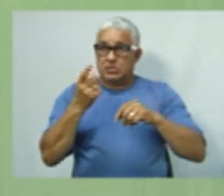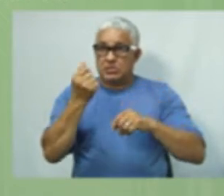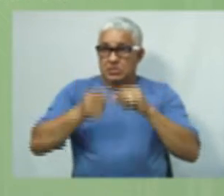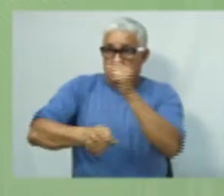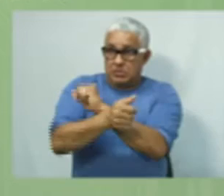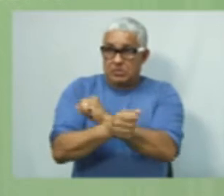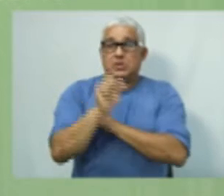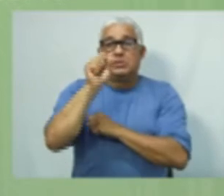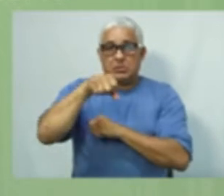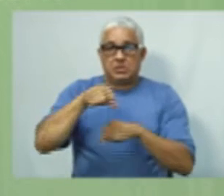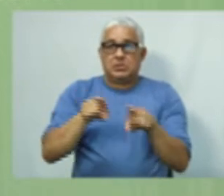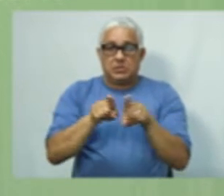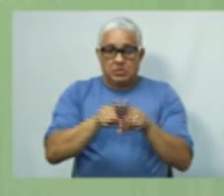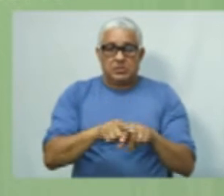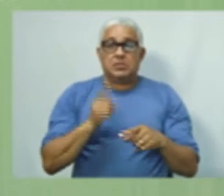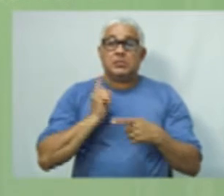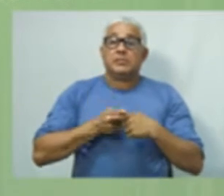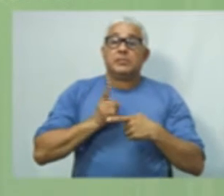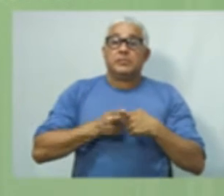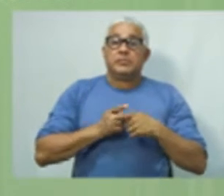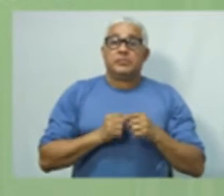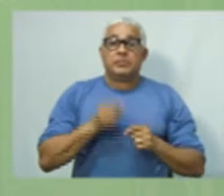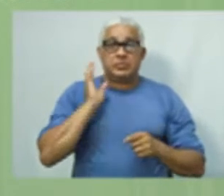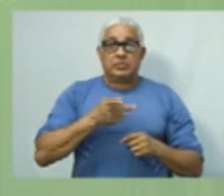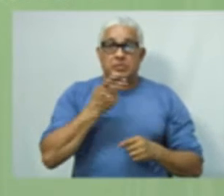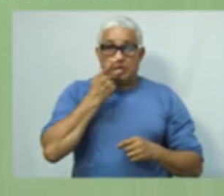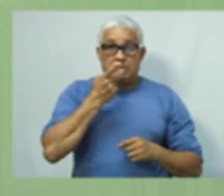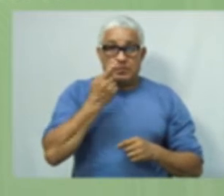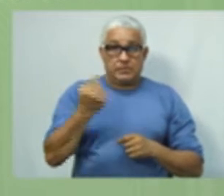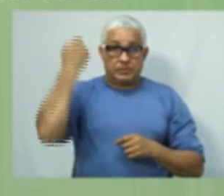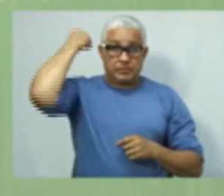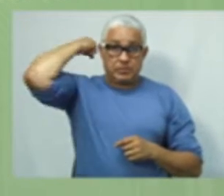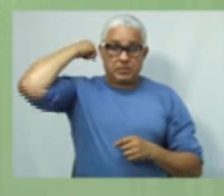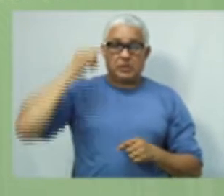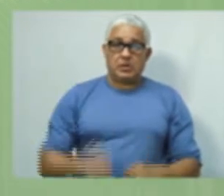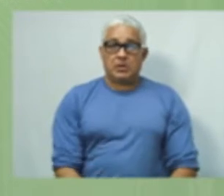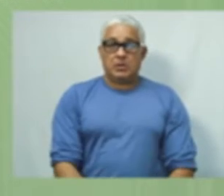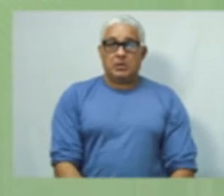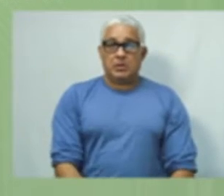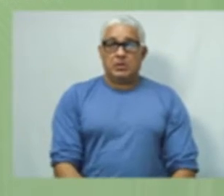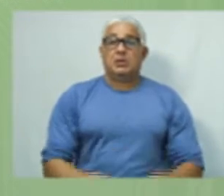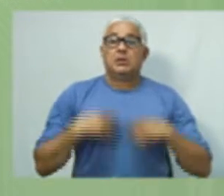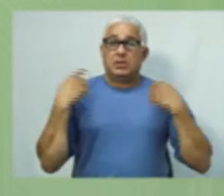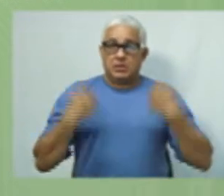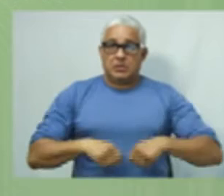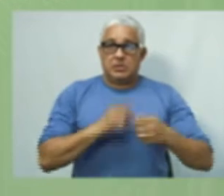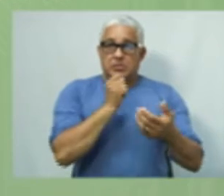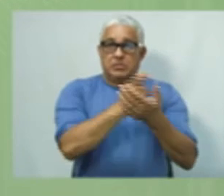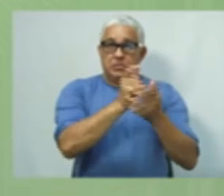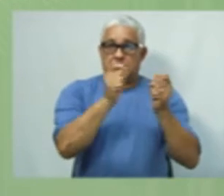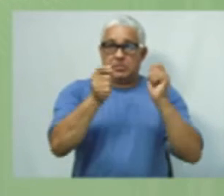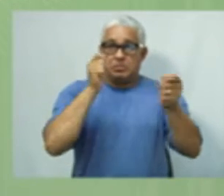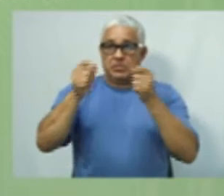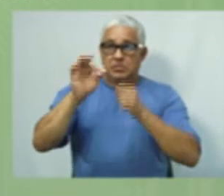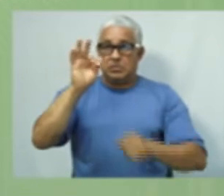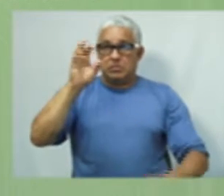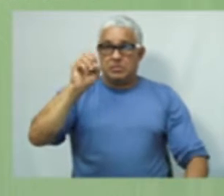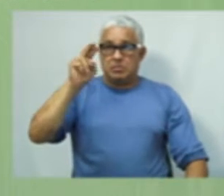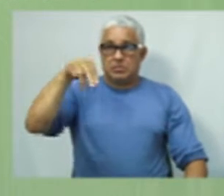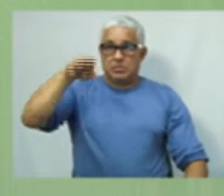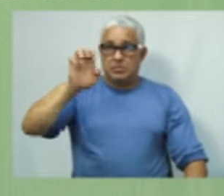financiá-los? Sim. Porque nós já falamos sobre isso também. Eu preciso pagar o meu fornecedor, preciso